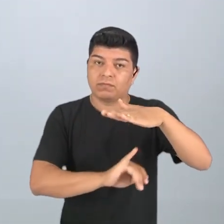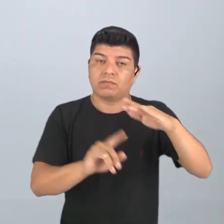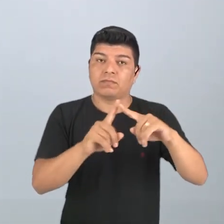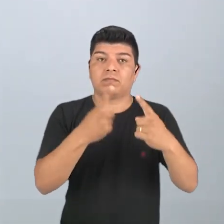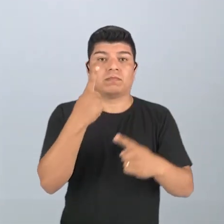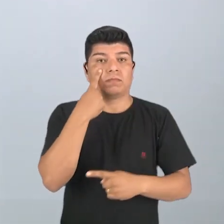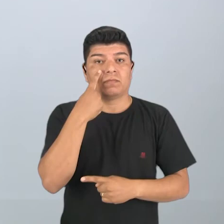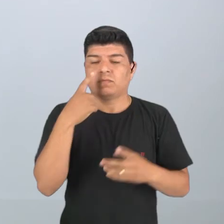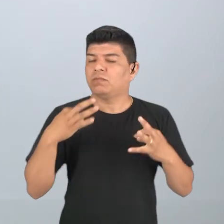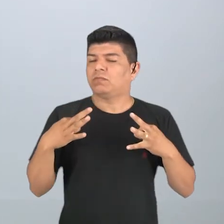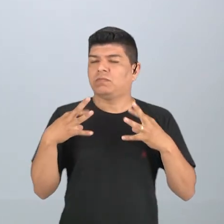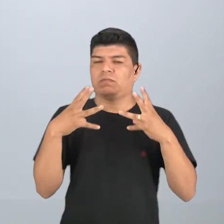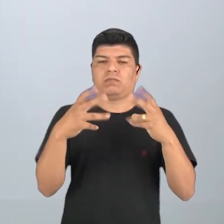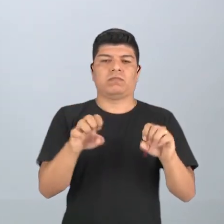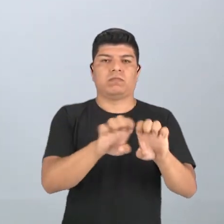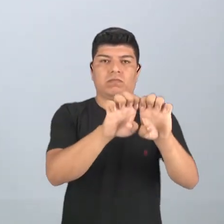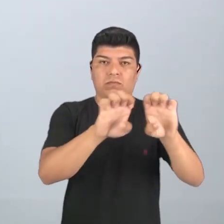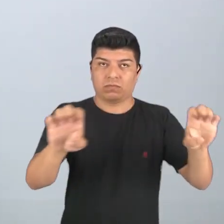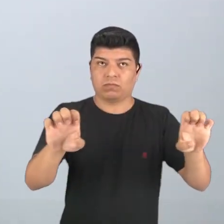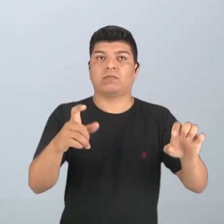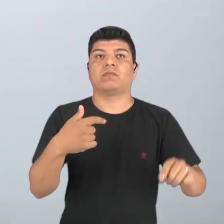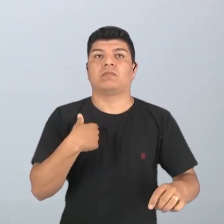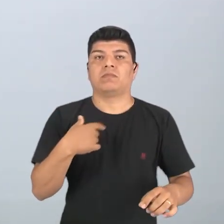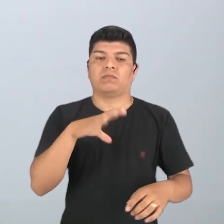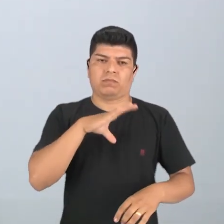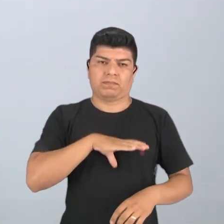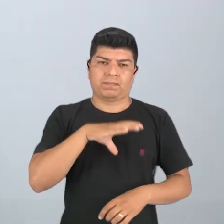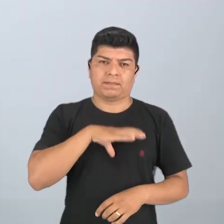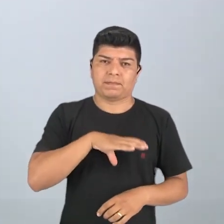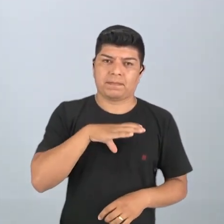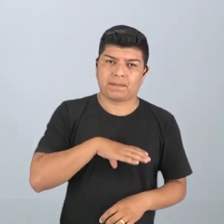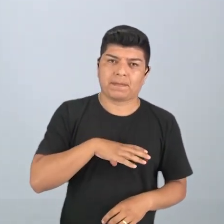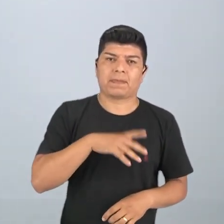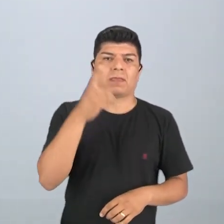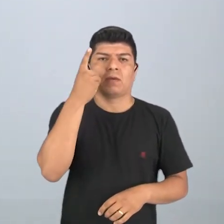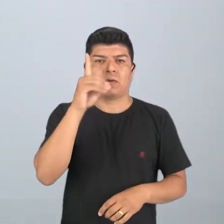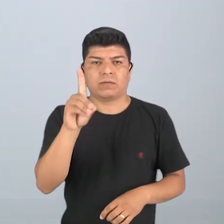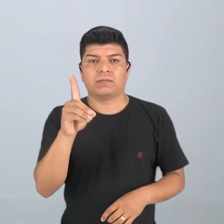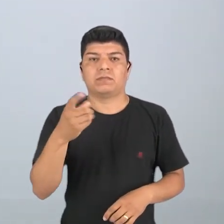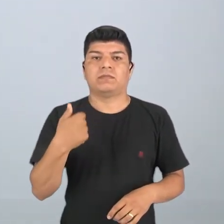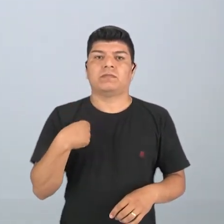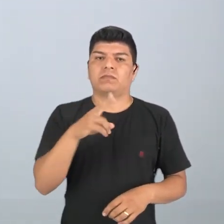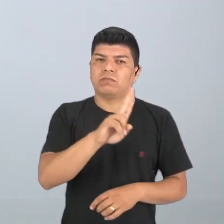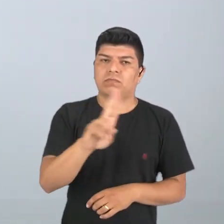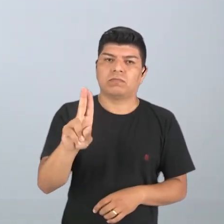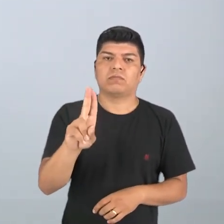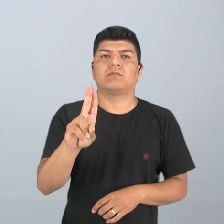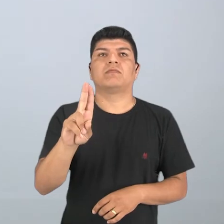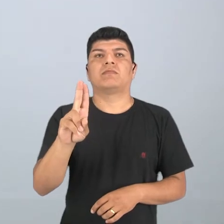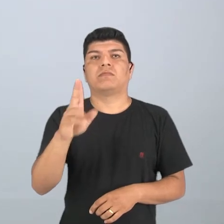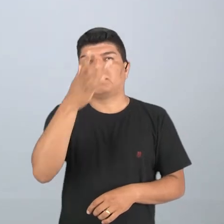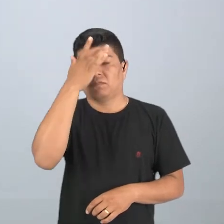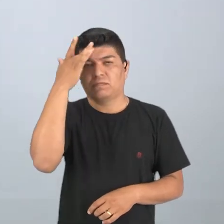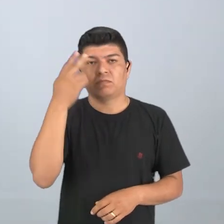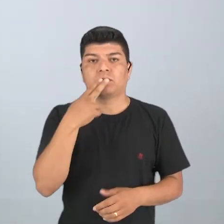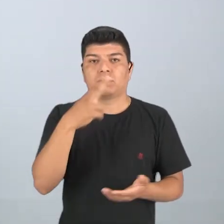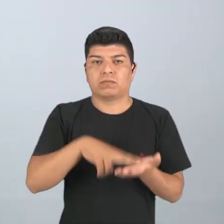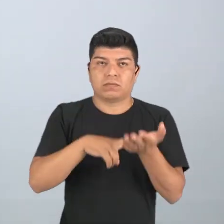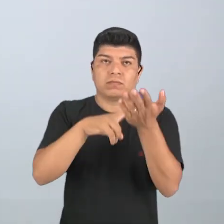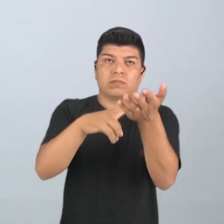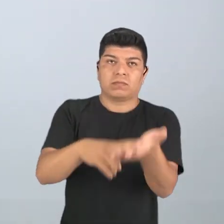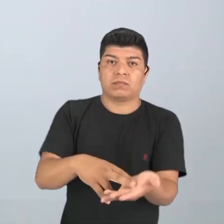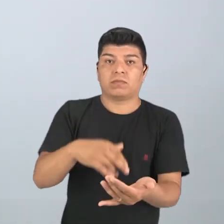dá para observar toda, né, a estrutura de cidade, data, né, nome do destinatário,